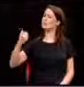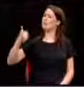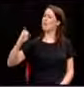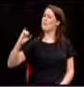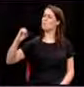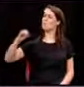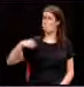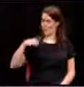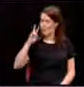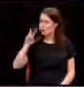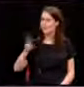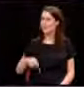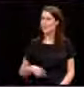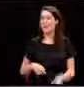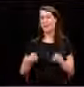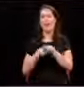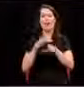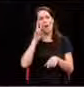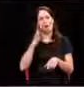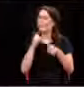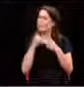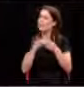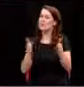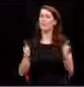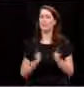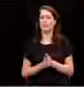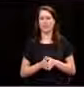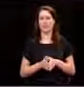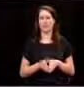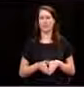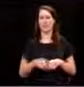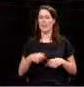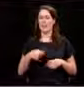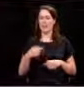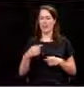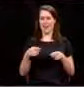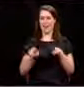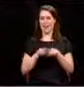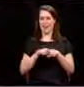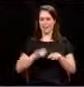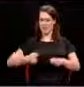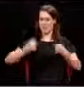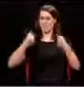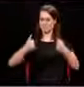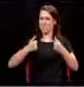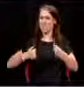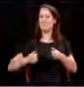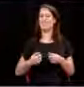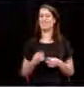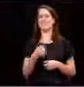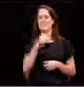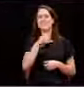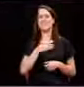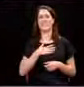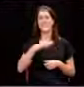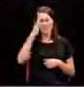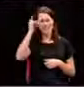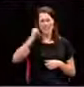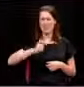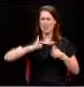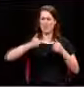E por isso, foi mais uma grande vitória para o Sport Lisboa e Benfica esta ideia. Um abraço para aqueles que tiveram a